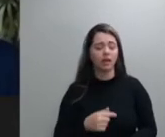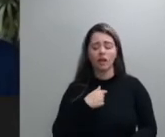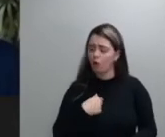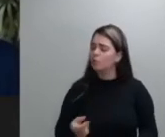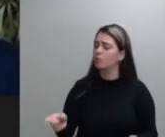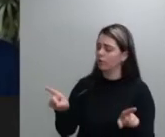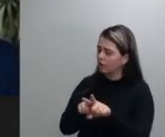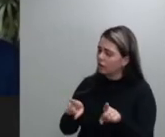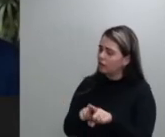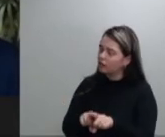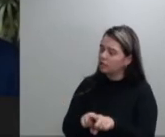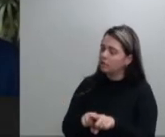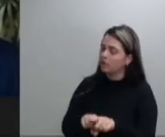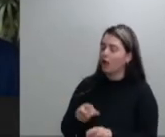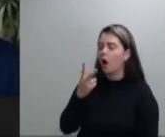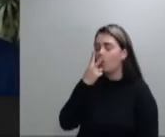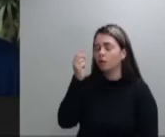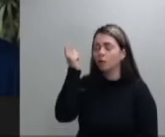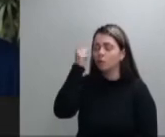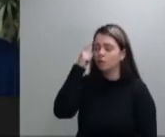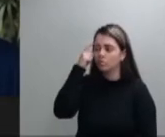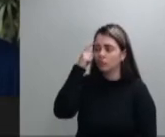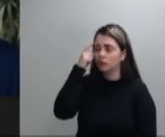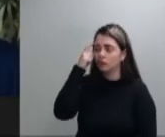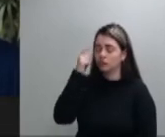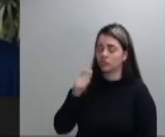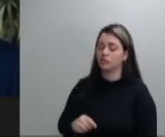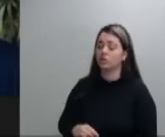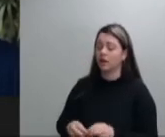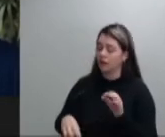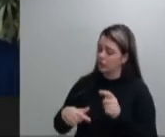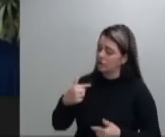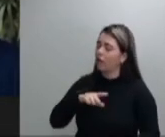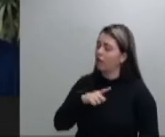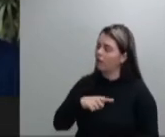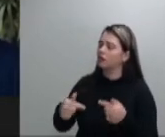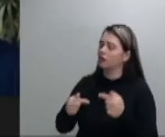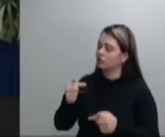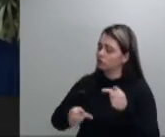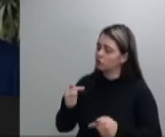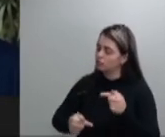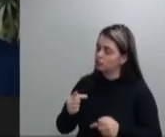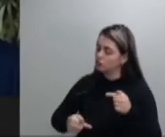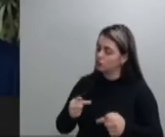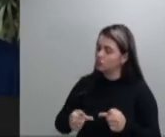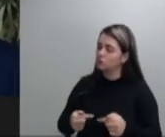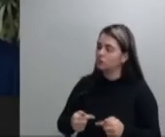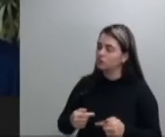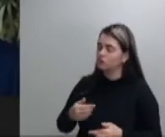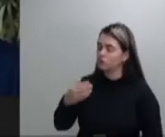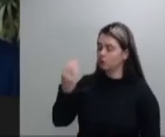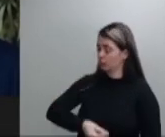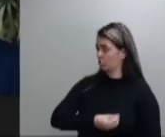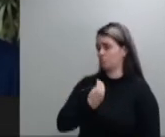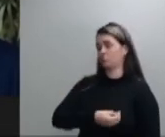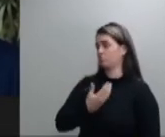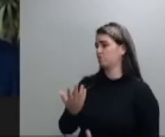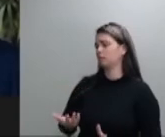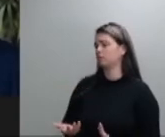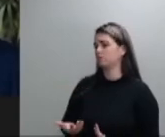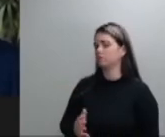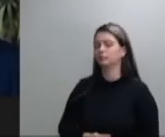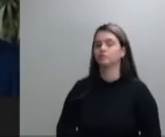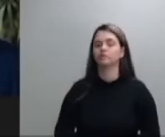então acho que é isso ministro cuquino acho que nós temos que discutir porque é prejudicial vamos discutir isso ministro benedito por favor com a